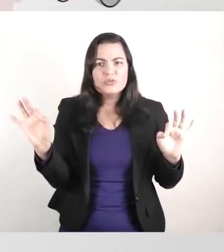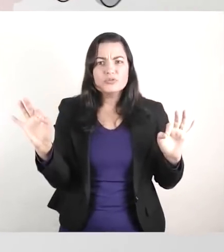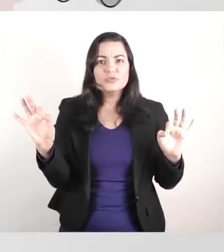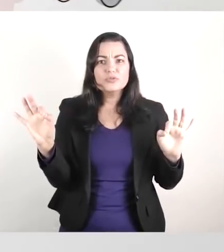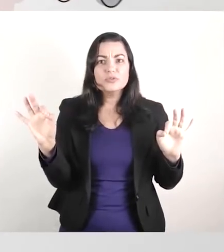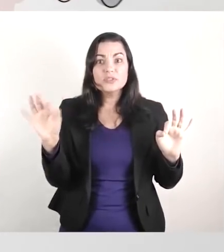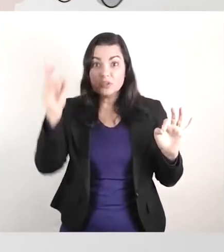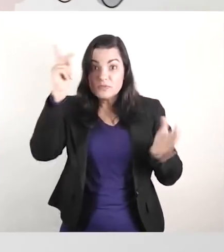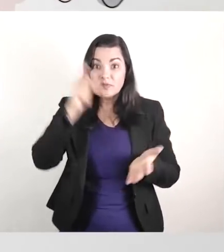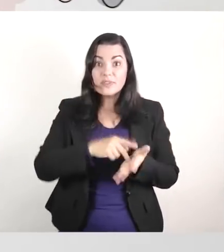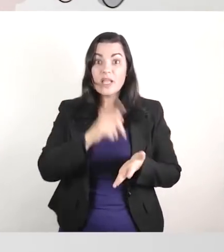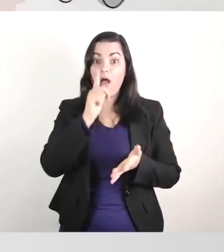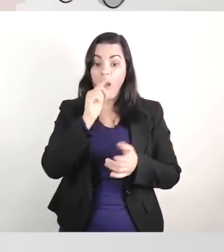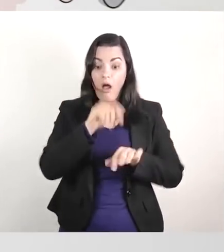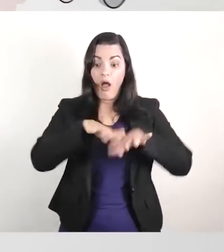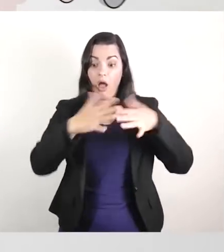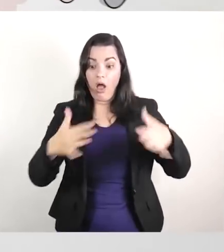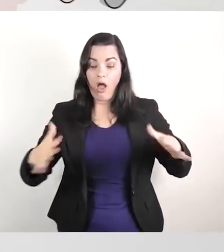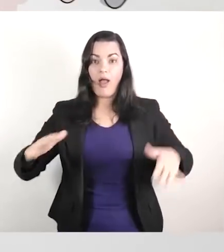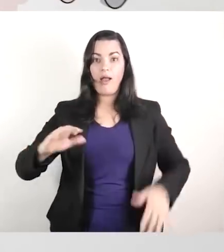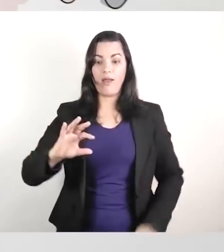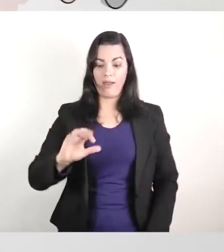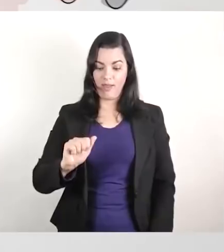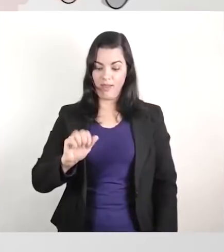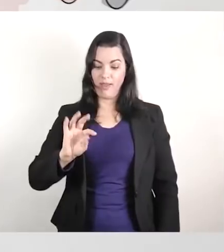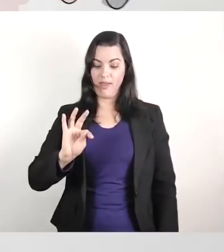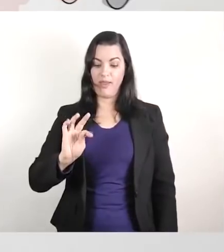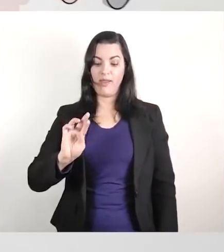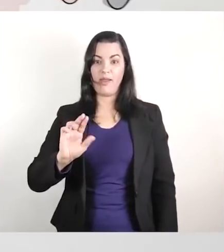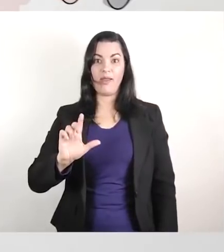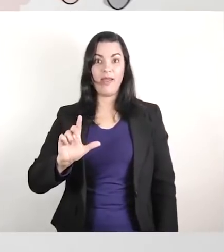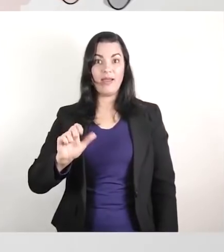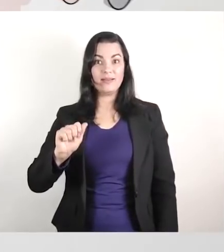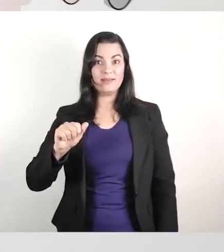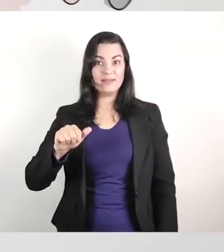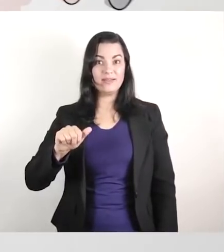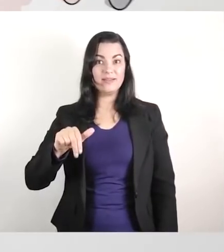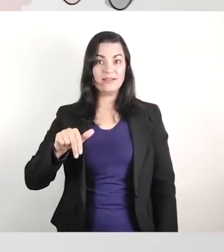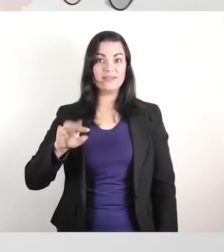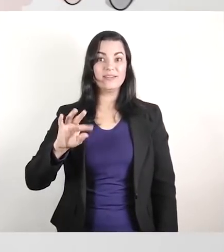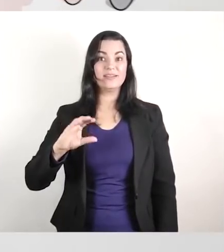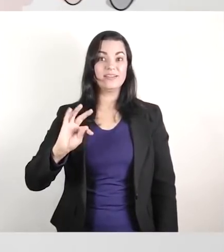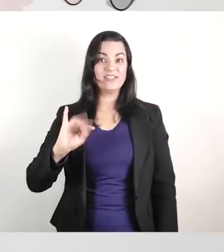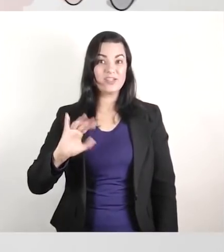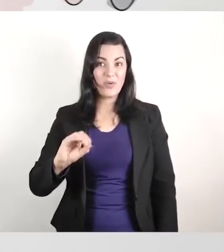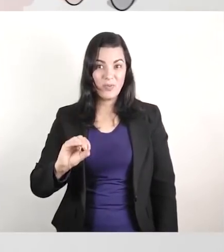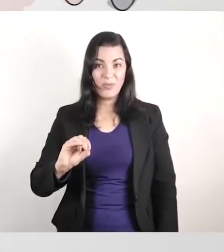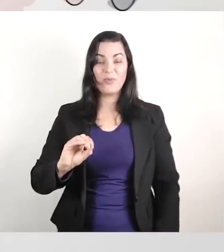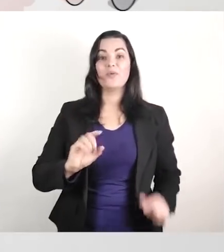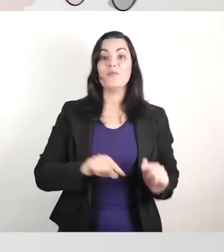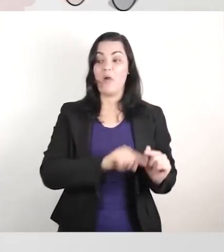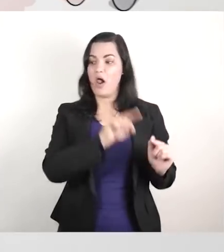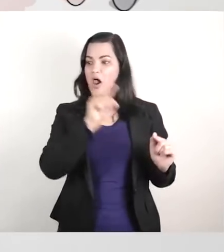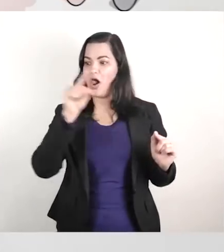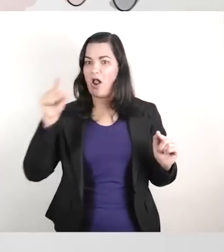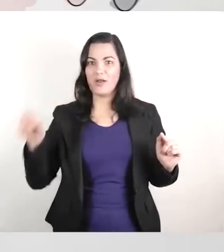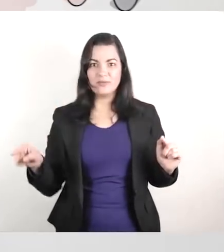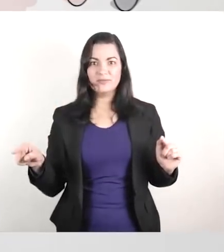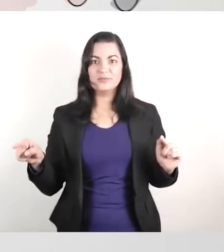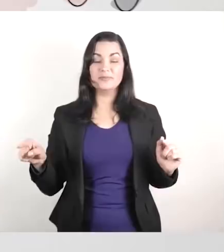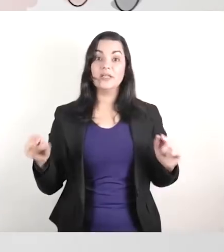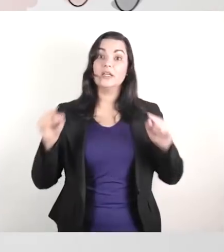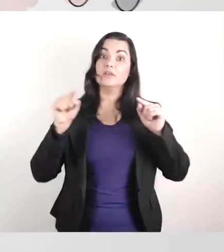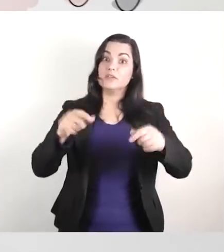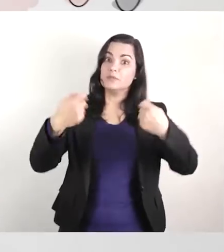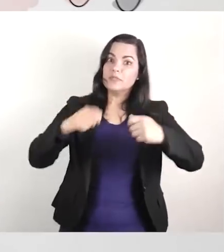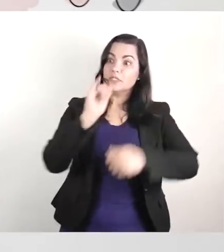muito distante. Só que você precisa contar uma novidade para esse amigo ou amiga, e isso é